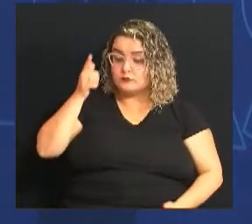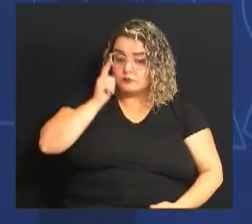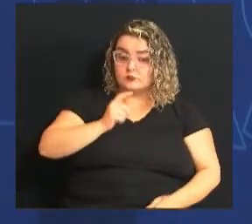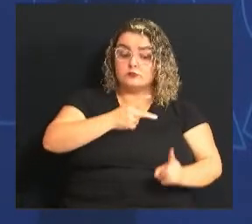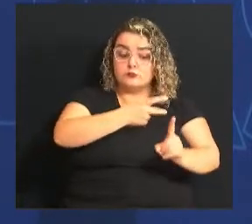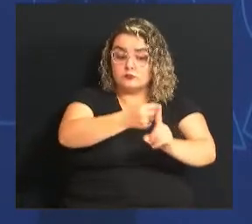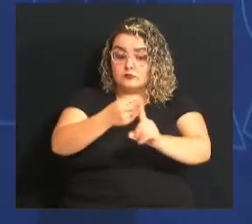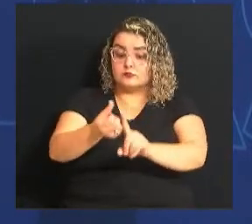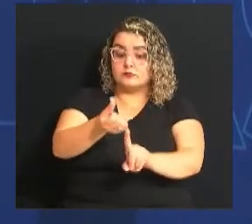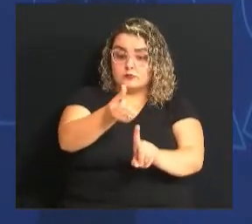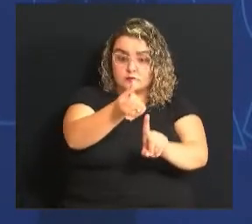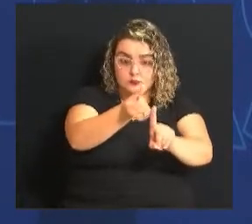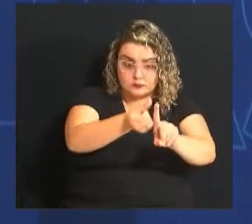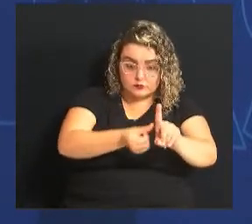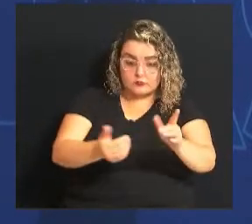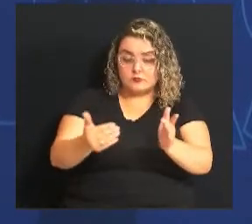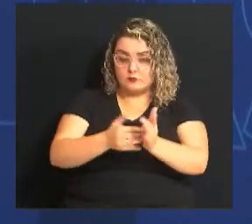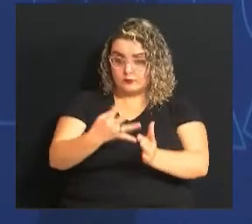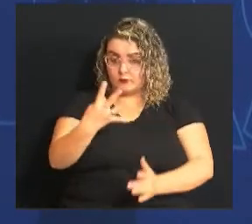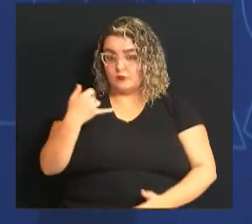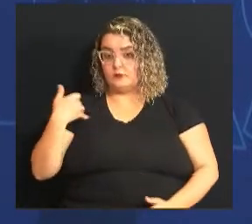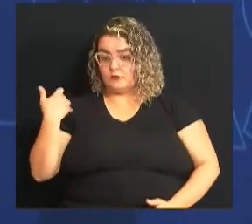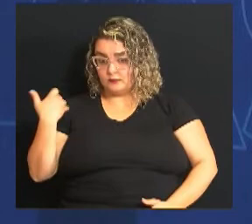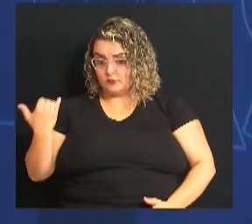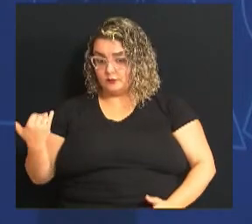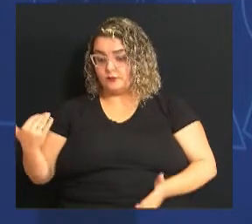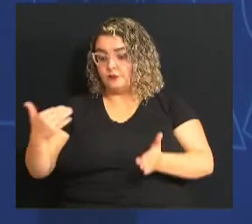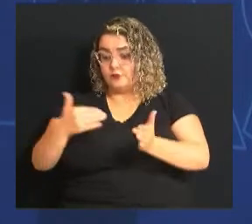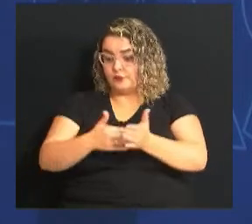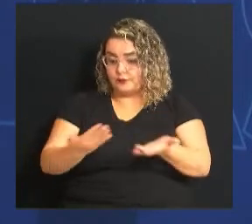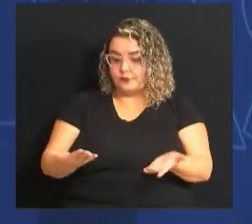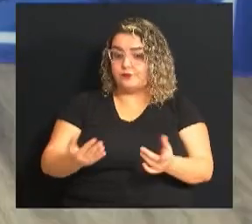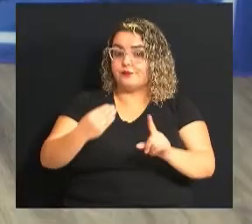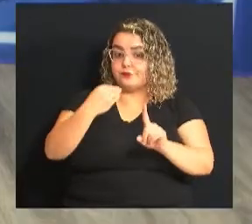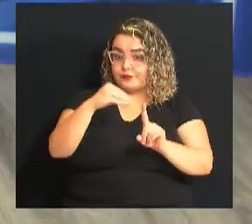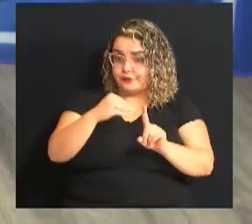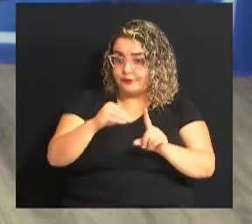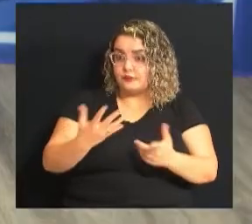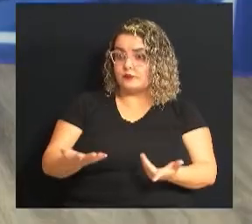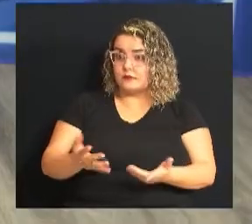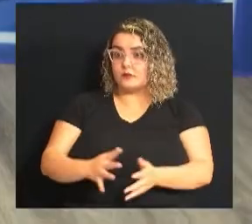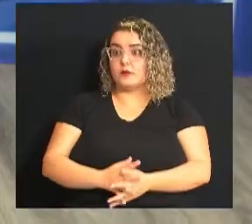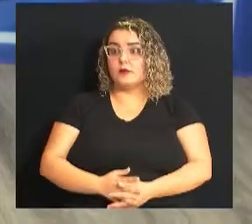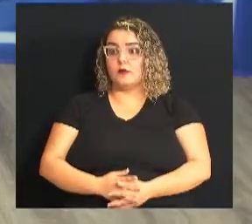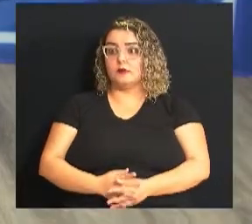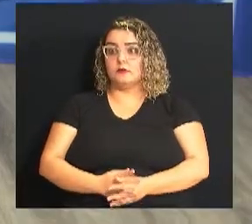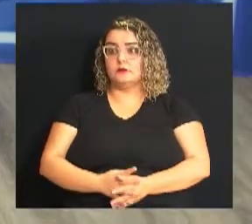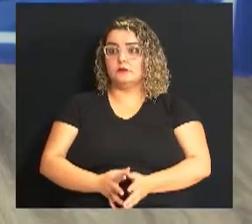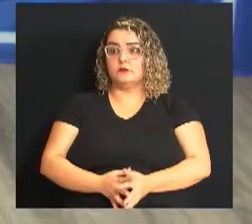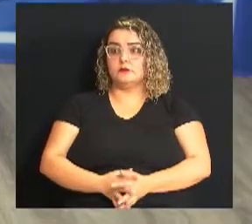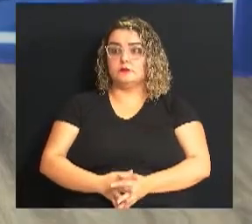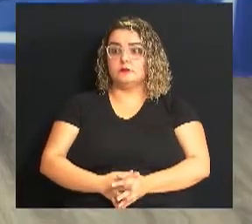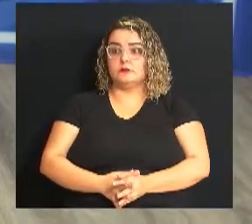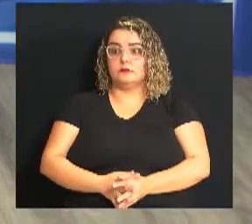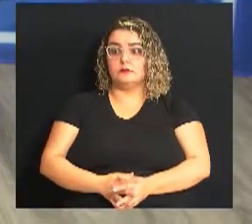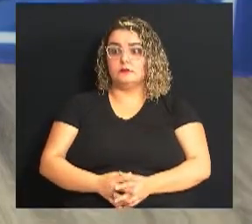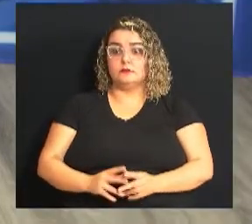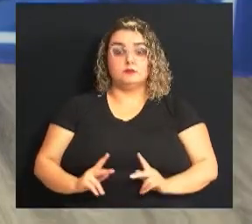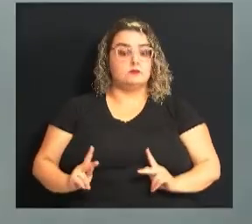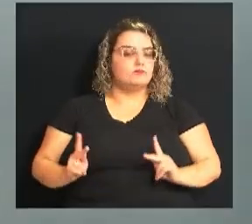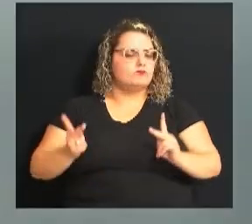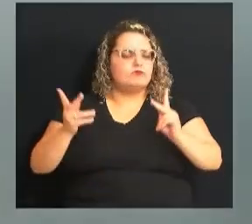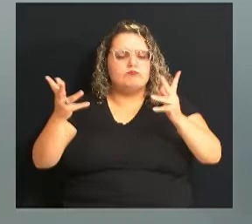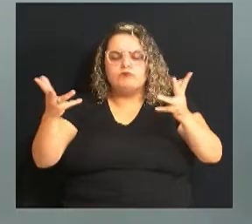6 meses a 4 anos, que até então estavam vulneráveis? É uma conquista